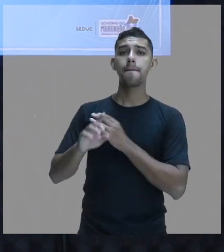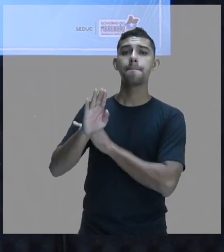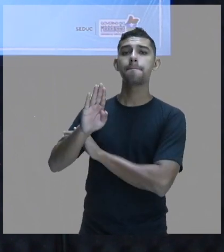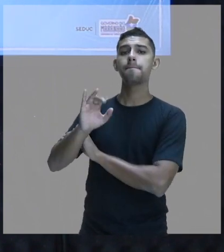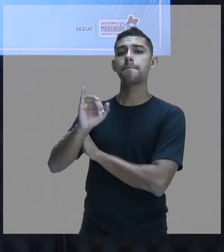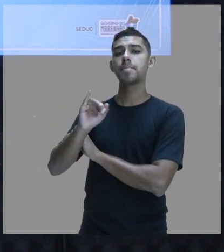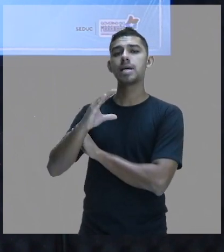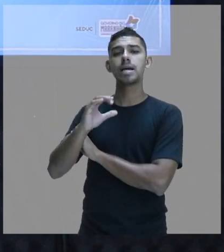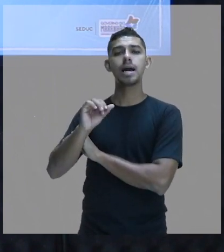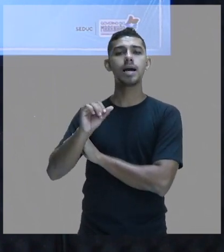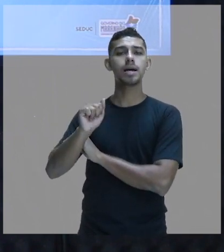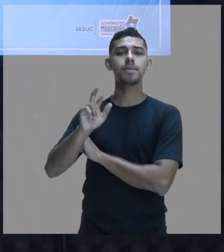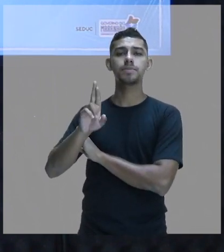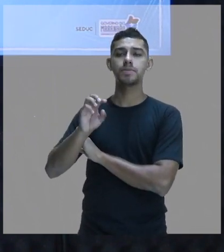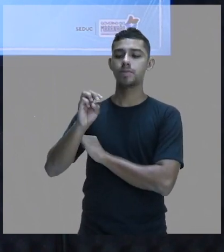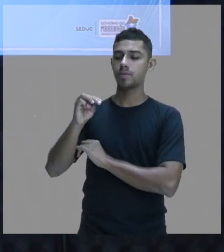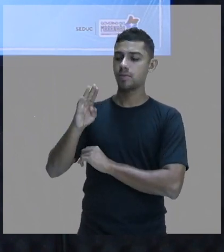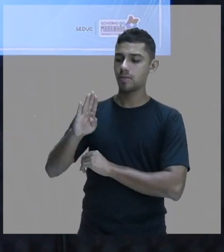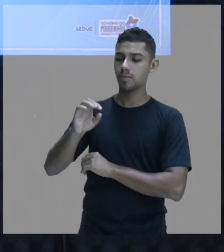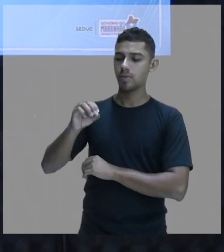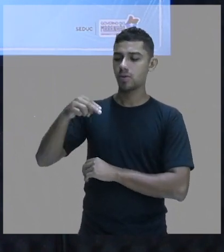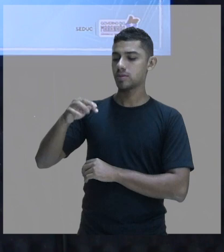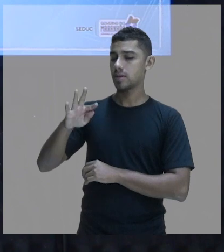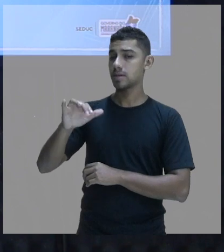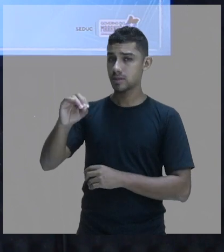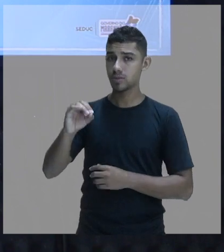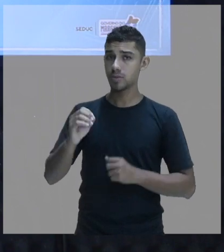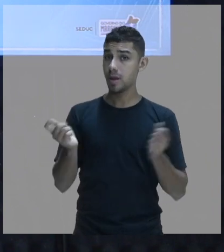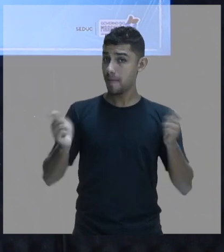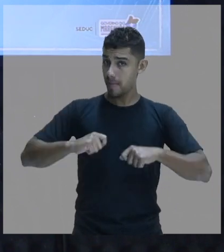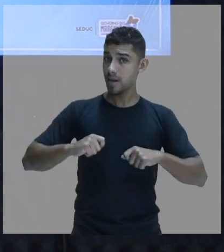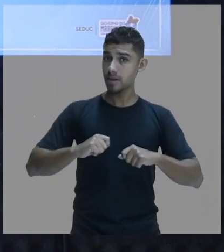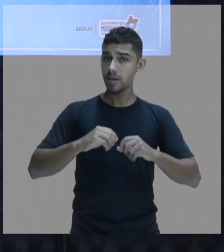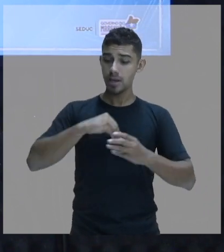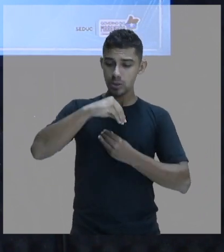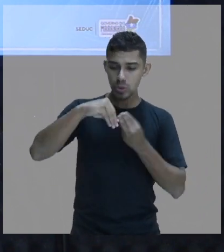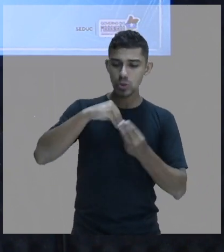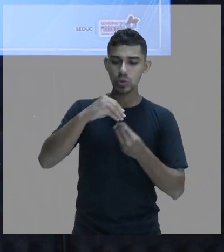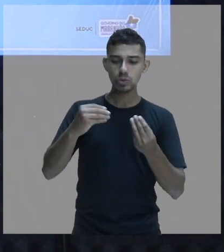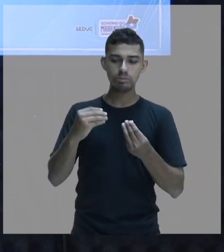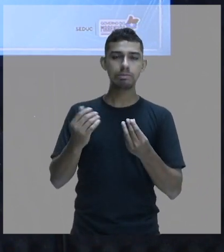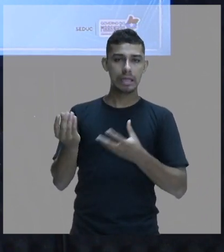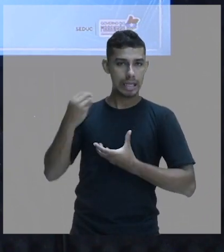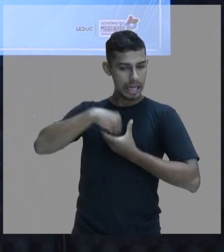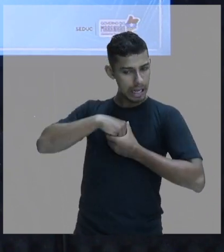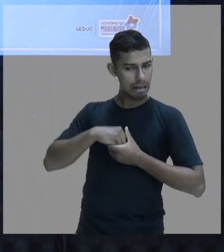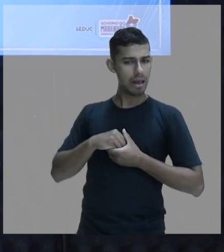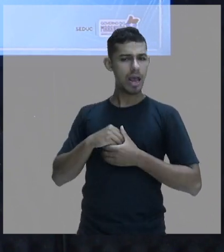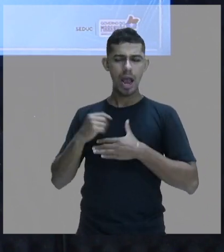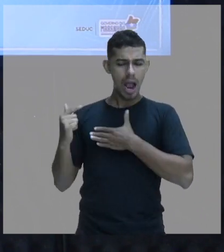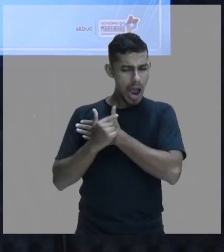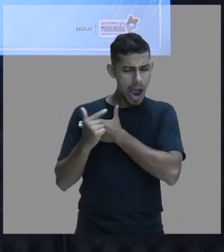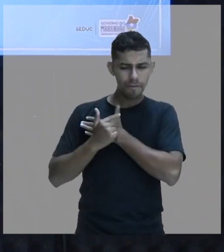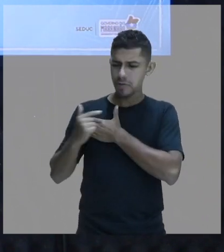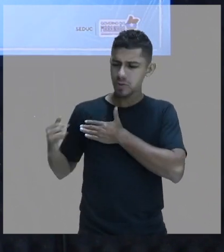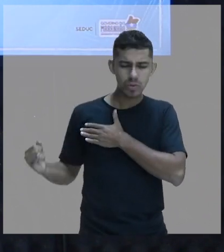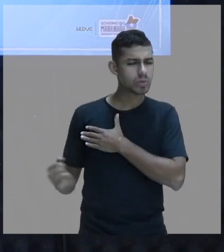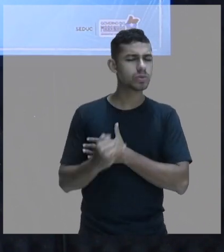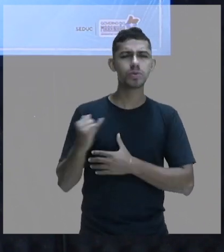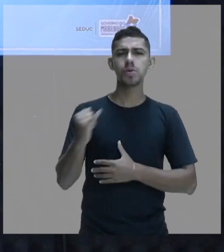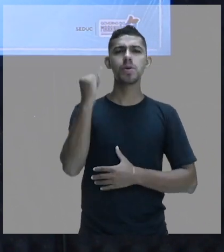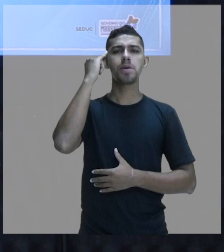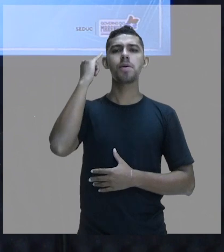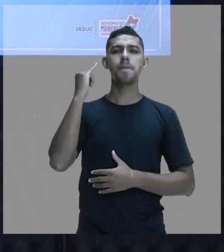como esse, é de lá que nosso corpo vai tirar essas substâncias, tá certo? Então, percebemos que as funções do nosso sistema